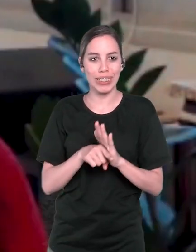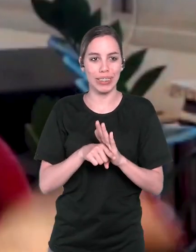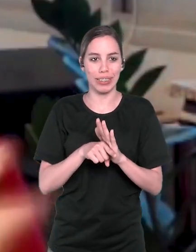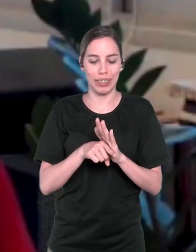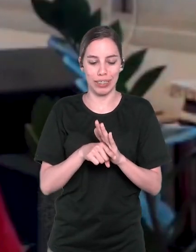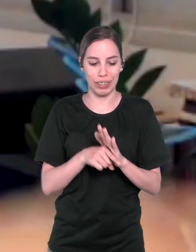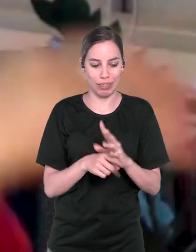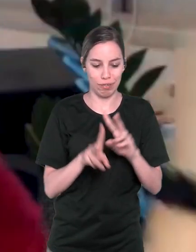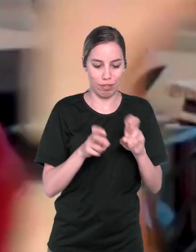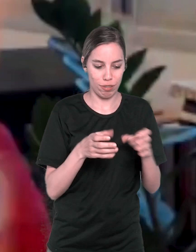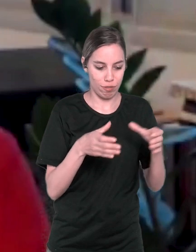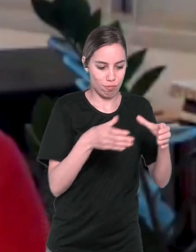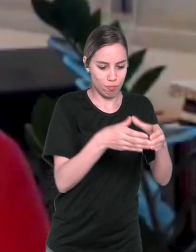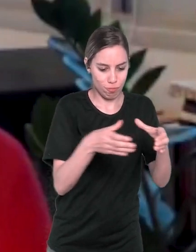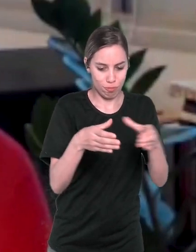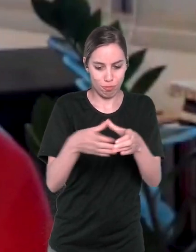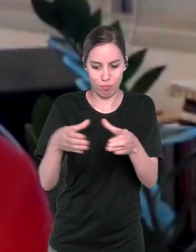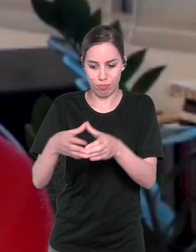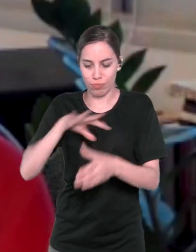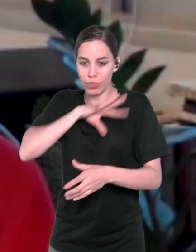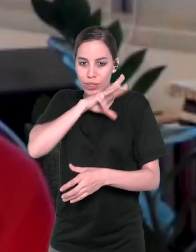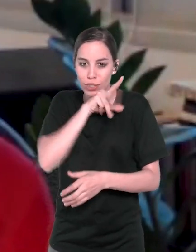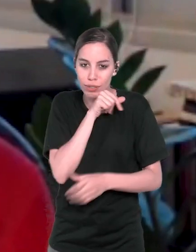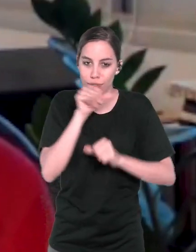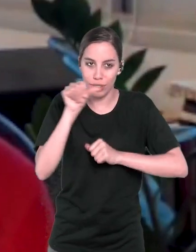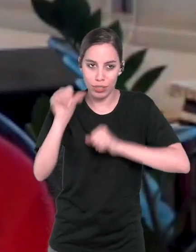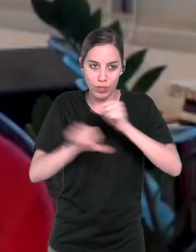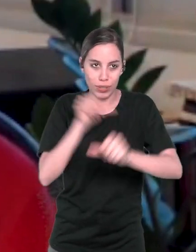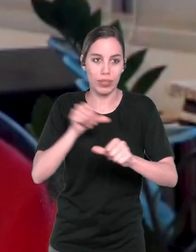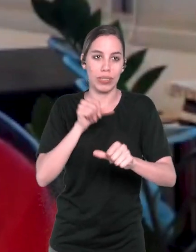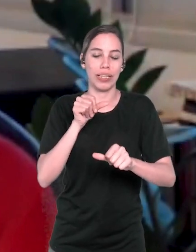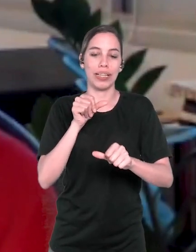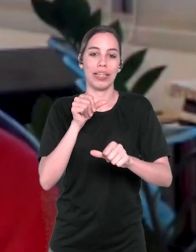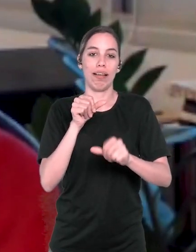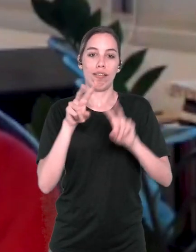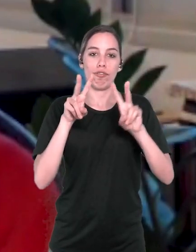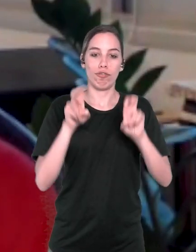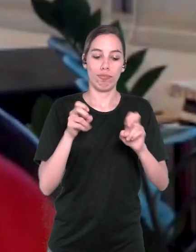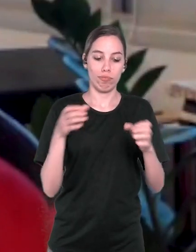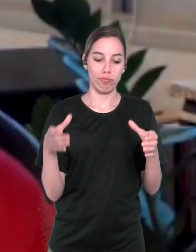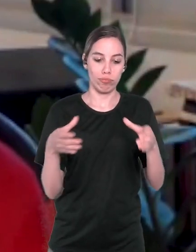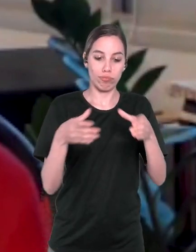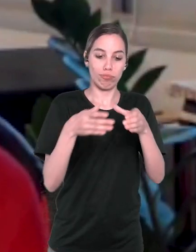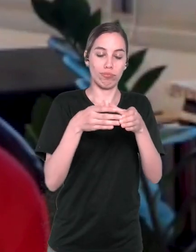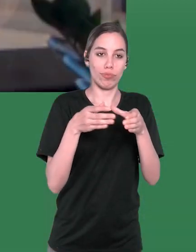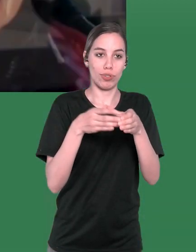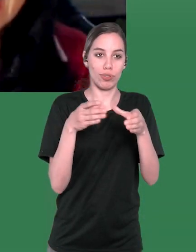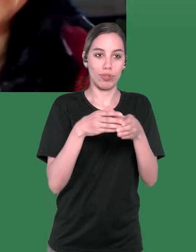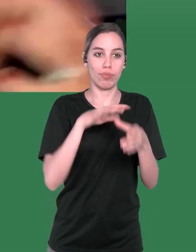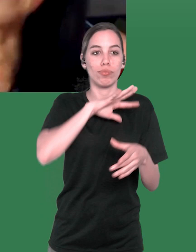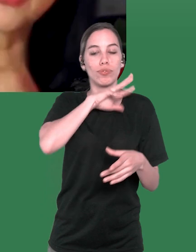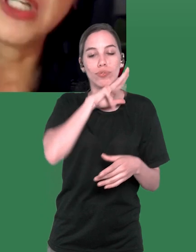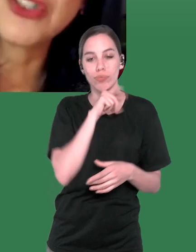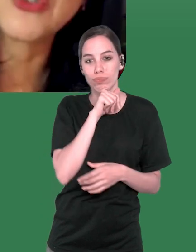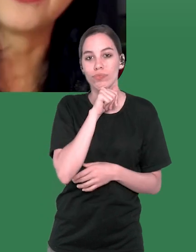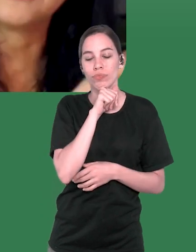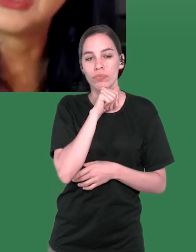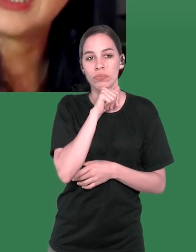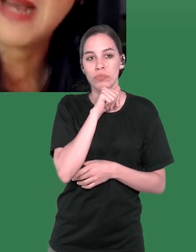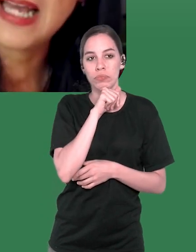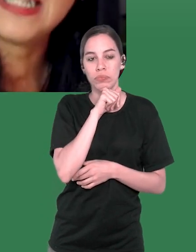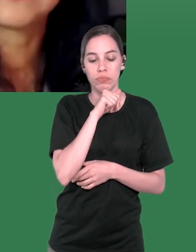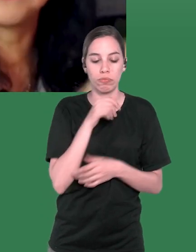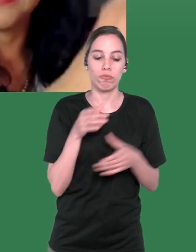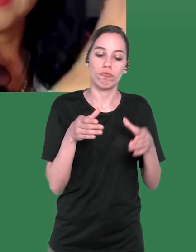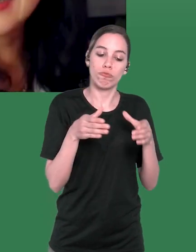das classificações em uma pesquisa sobre as coleções de animais. E das coleções